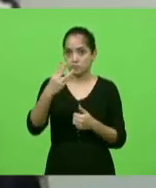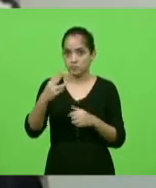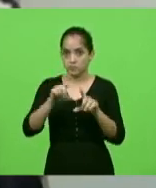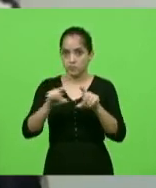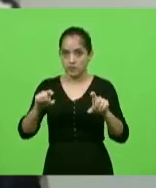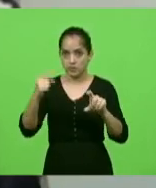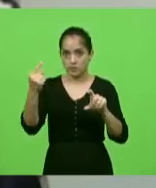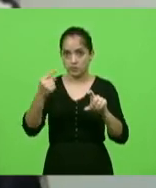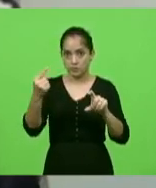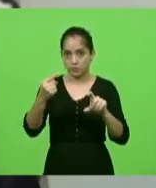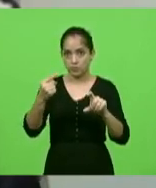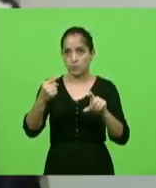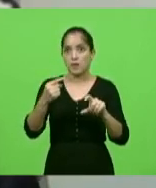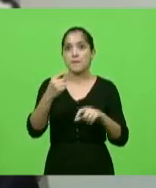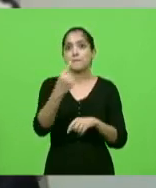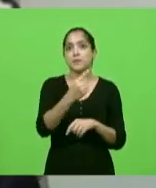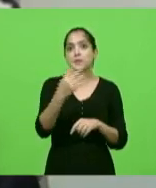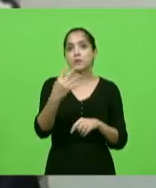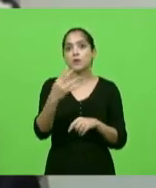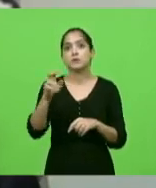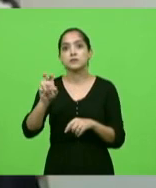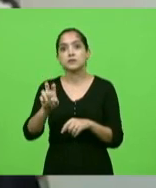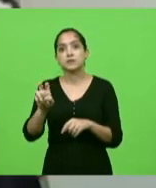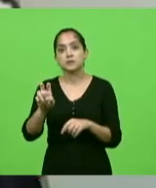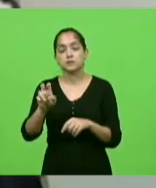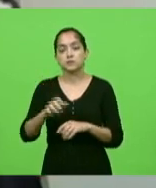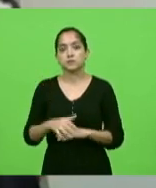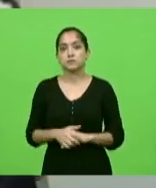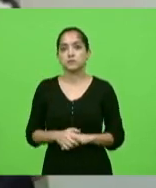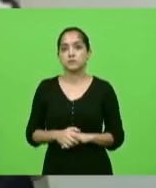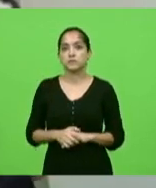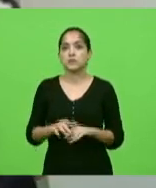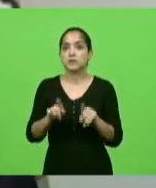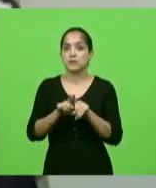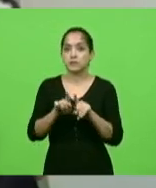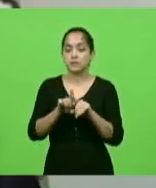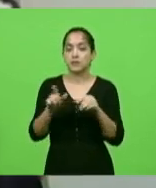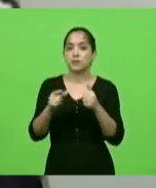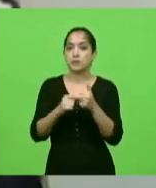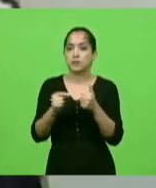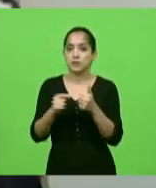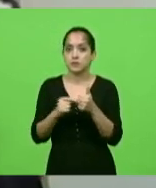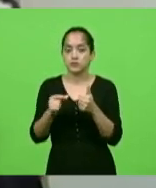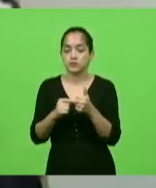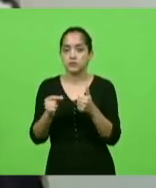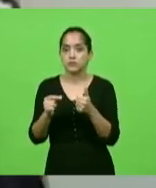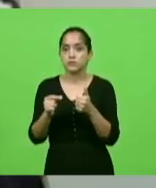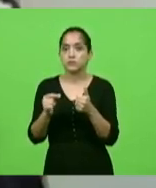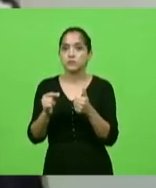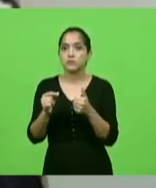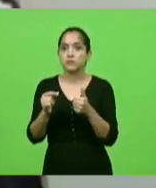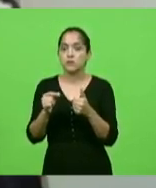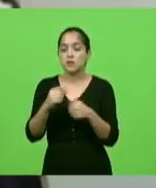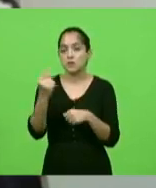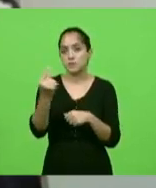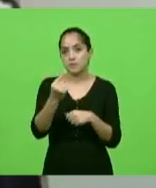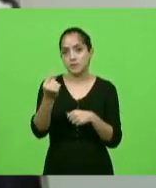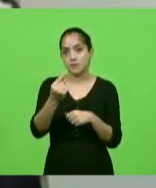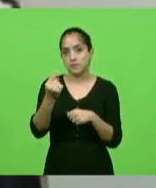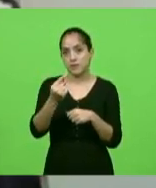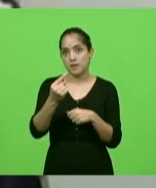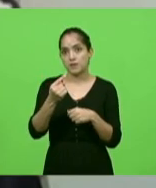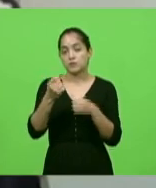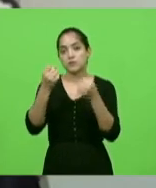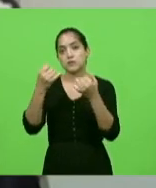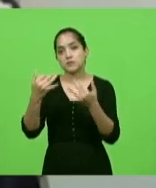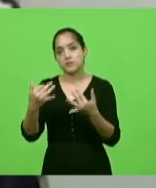parar um primeiro quarto e quinto ah e também o artigo 1º da